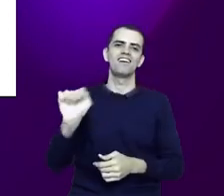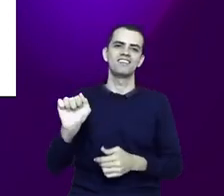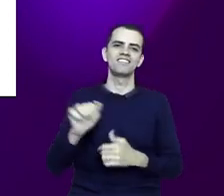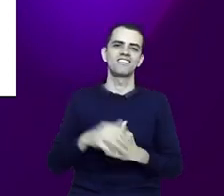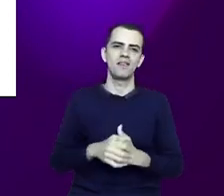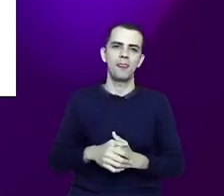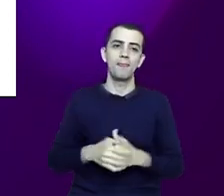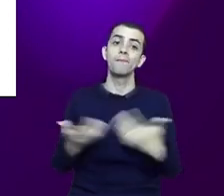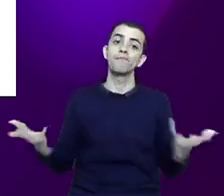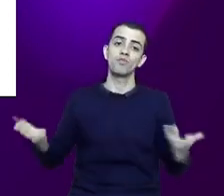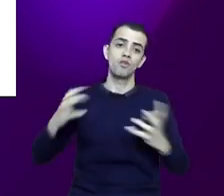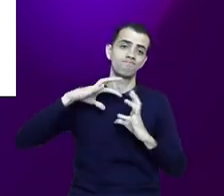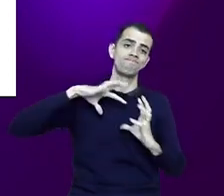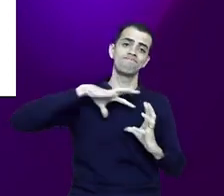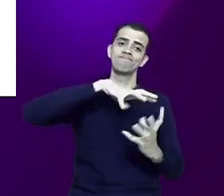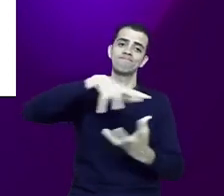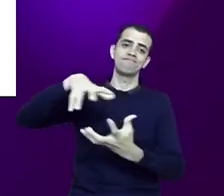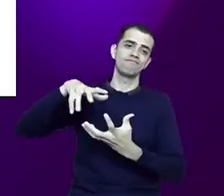O mundo se tornou